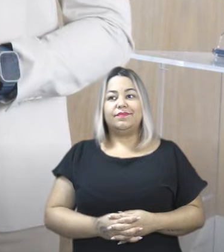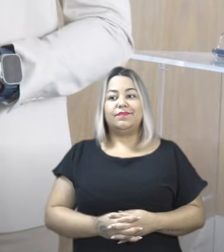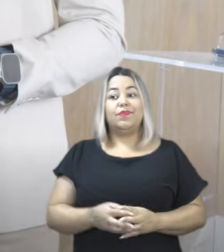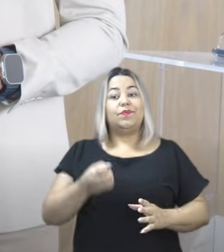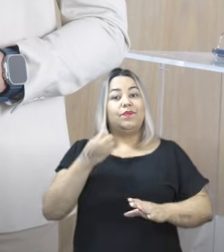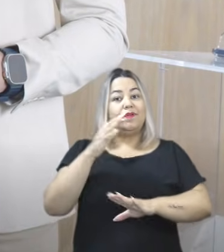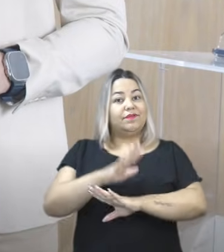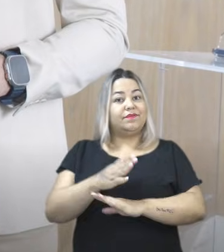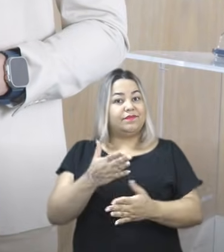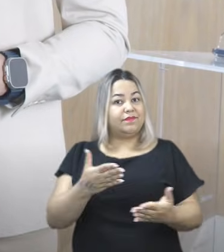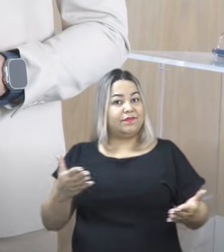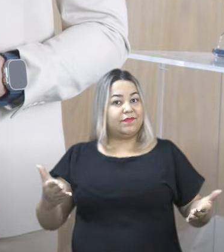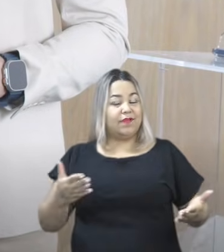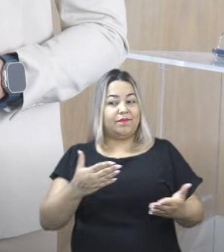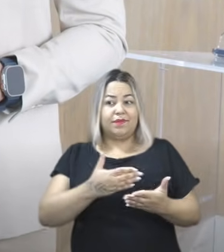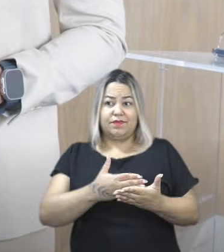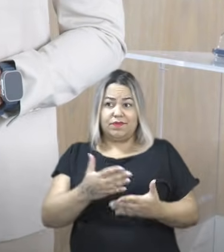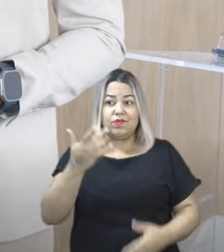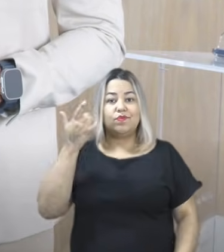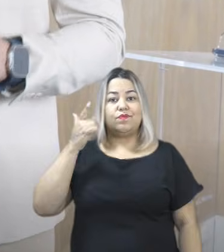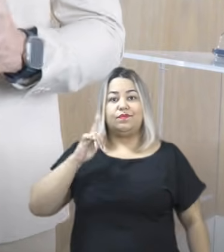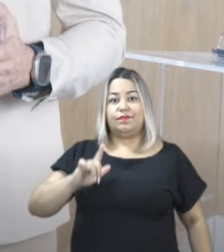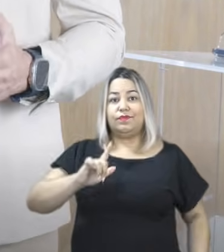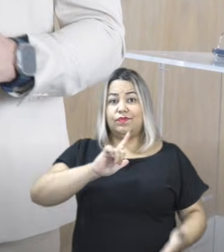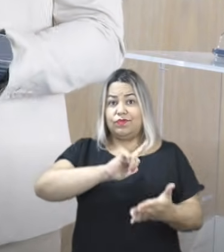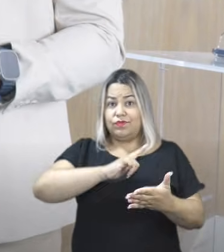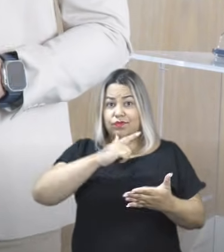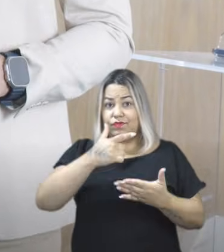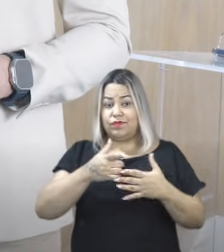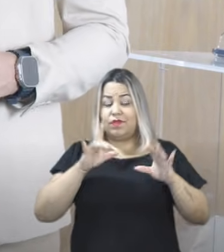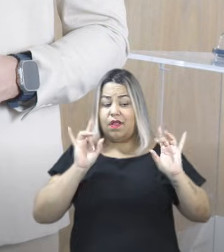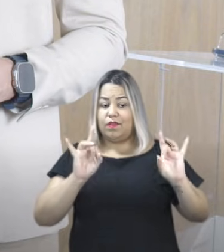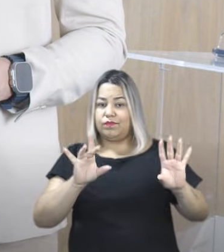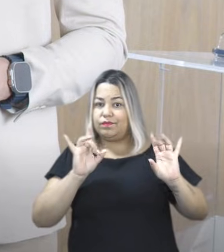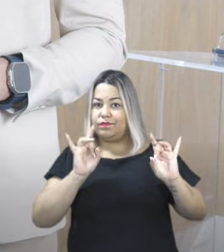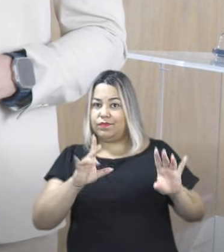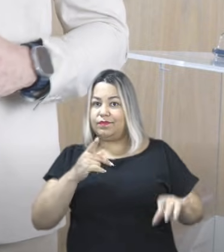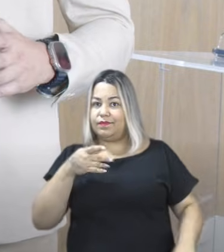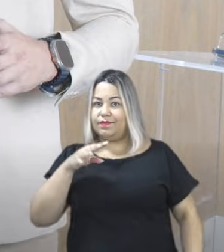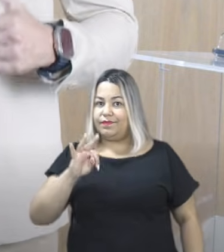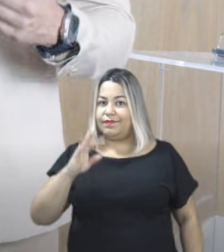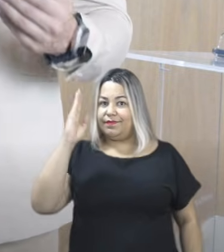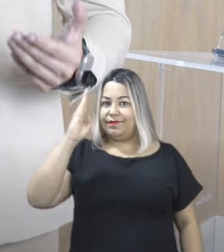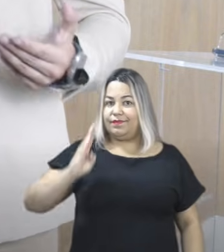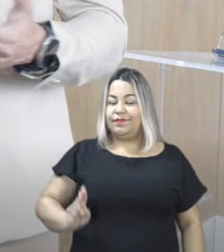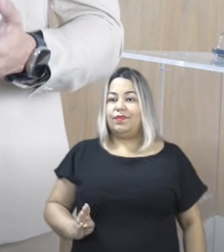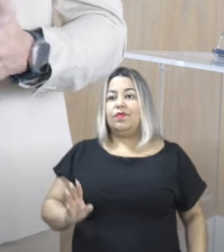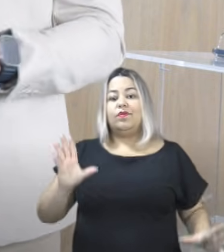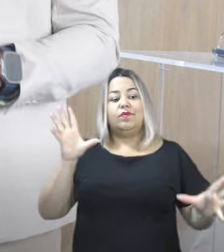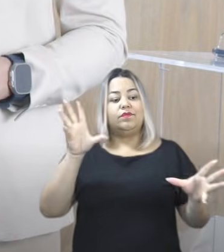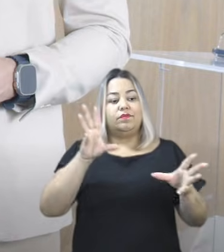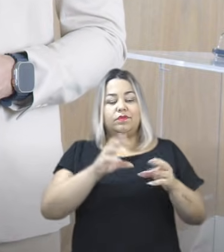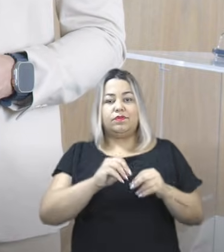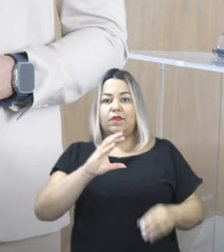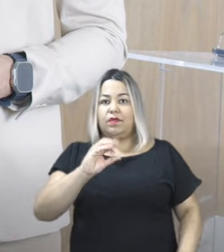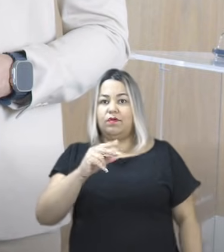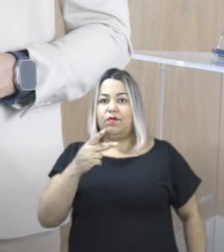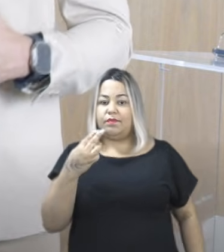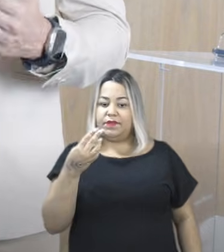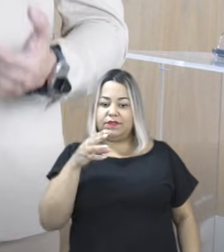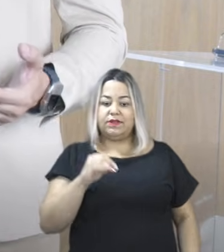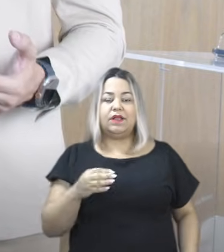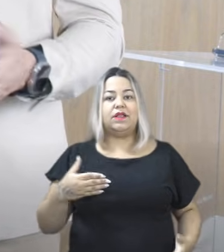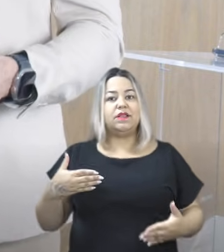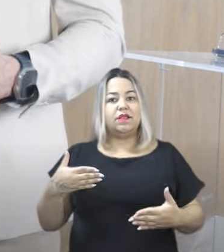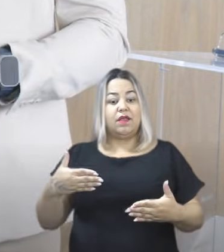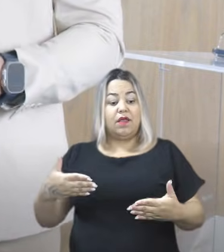Boa tarde para vocês, está começando mais uma edição especial do Jornal PT Brasil e você vai ver um resumo da COP30 até aqui,